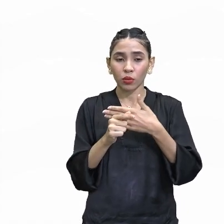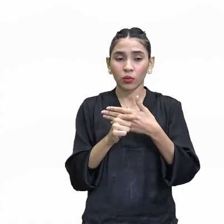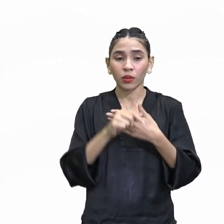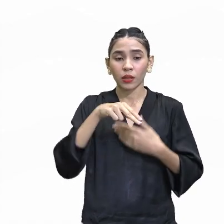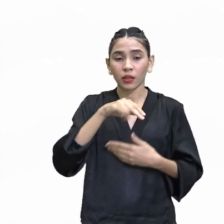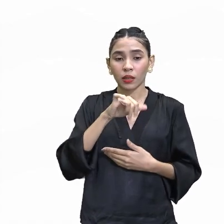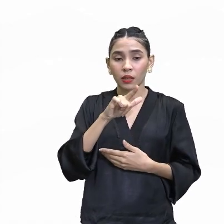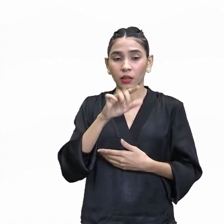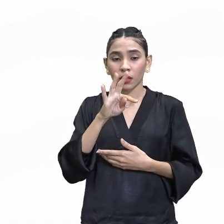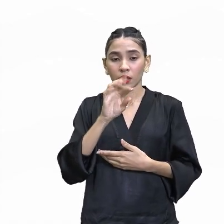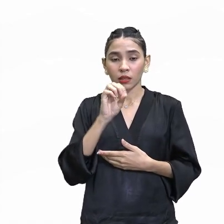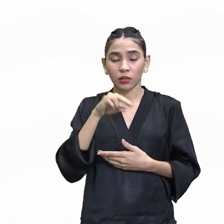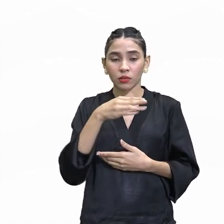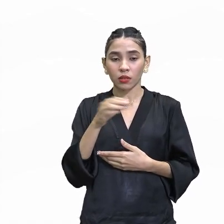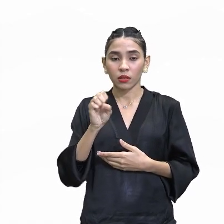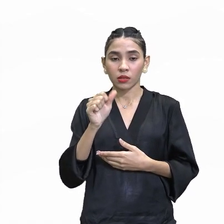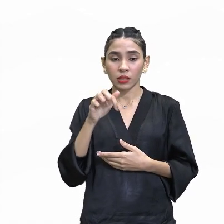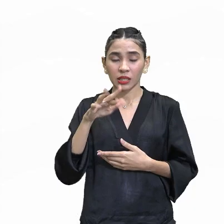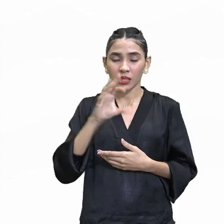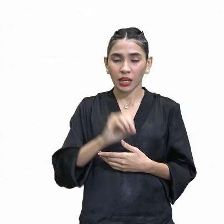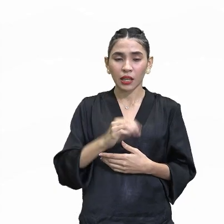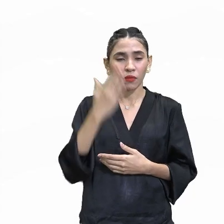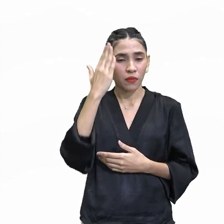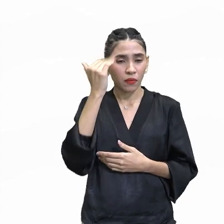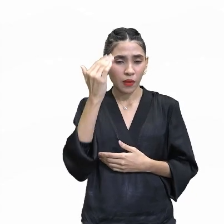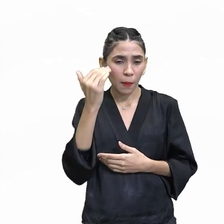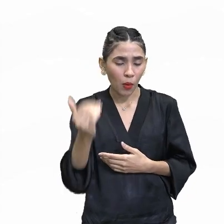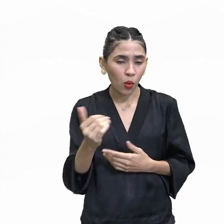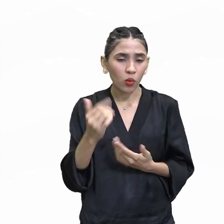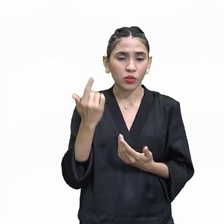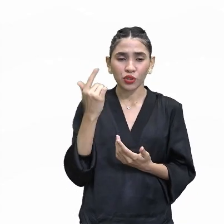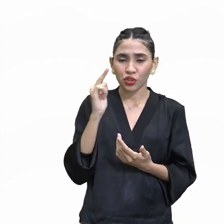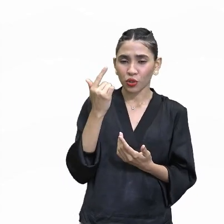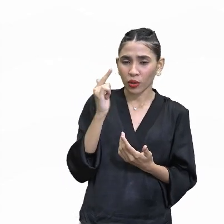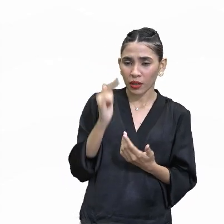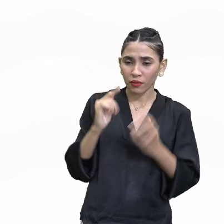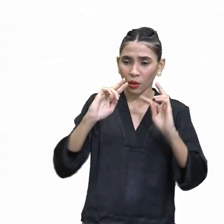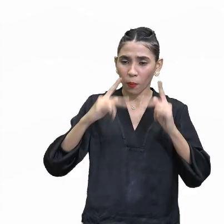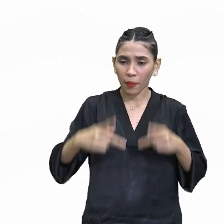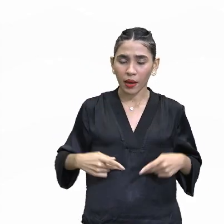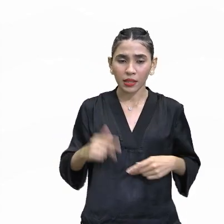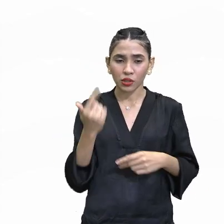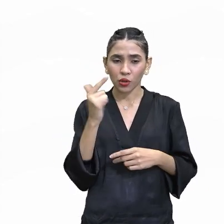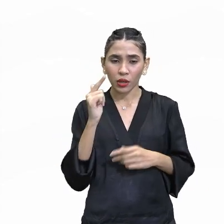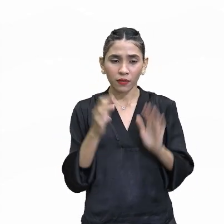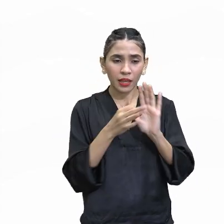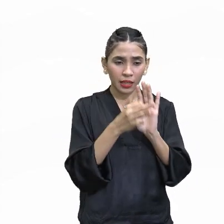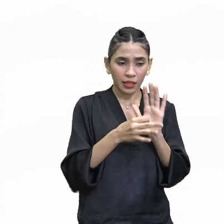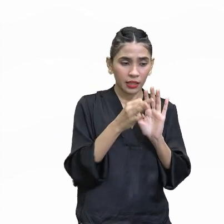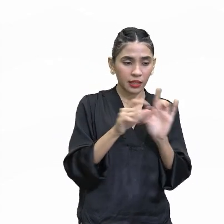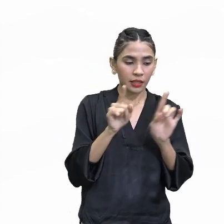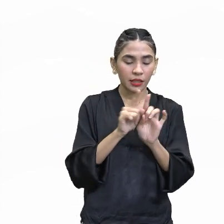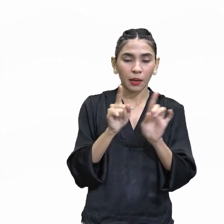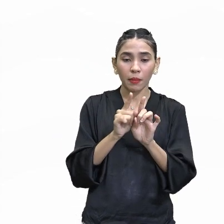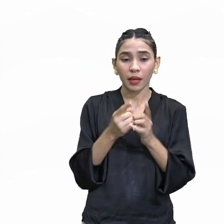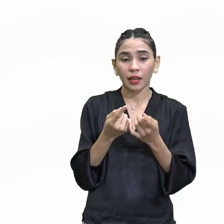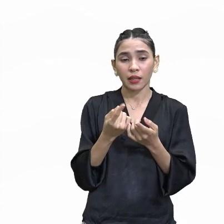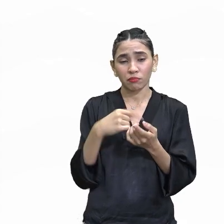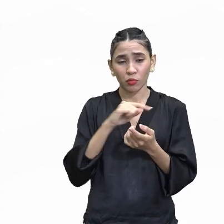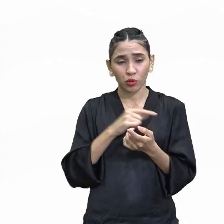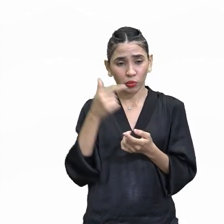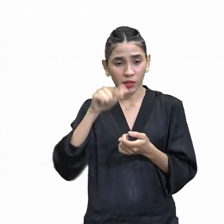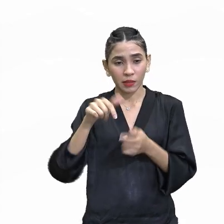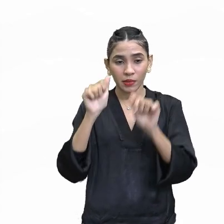famosíssima, muito famosa, nos estudos em geografia, geografia crítica, geografia humana, né? E também cabe aqui para a gente